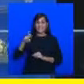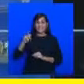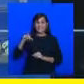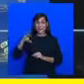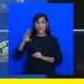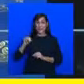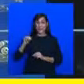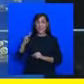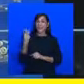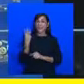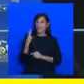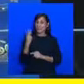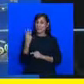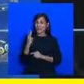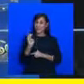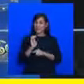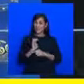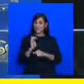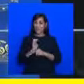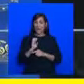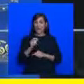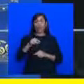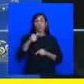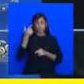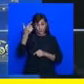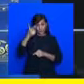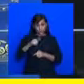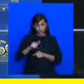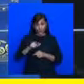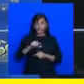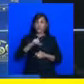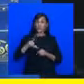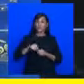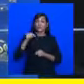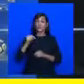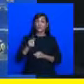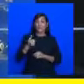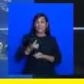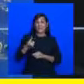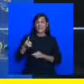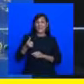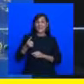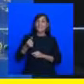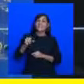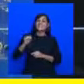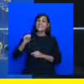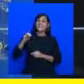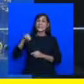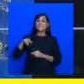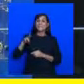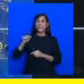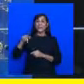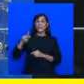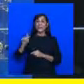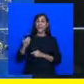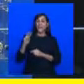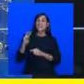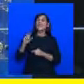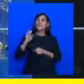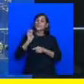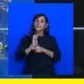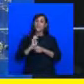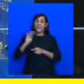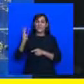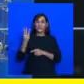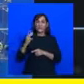Maranhão. É isso mesmo, confirmando. Número 66, Sampaio Correia do Maranhão é o time